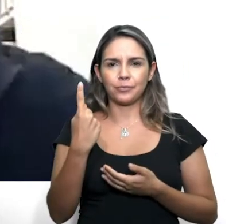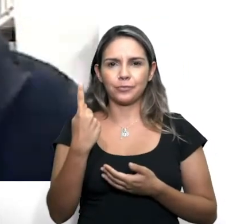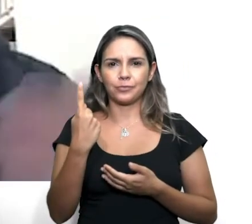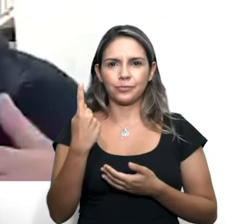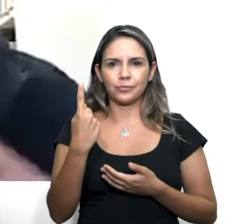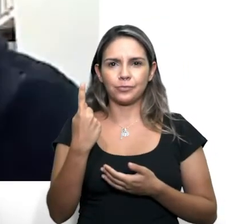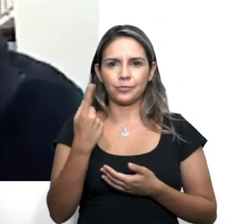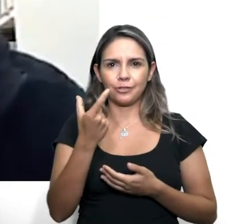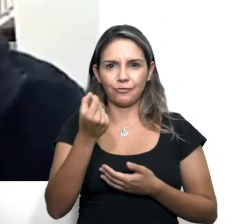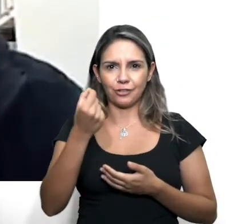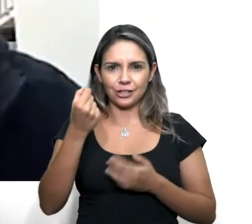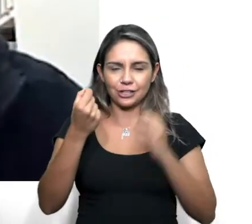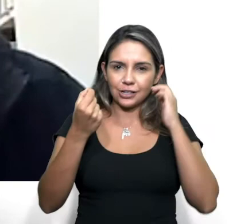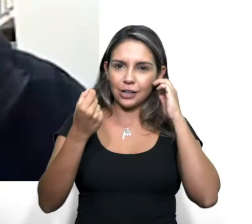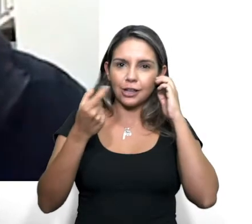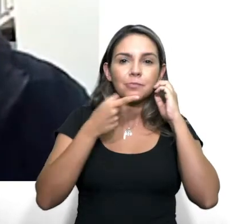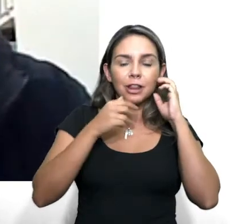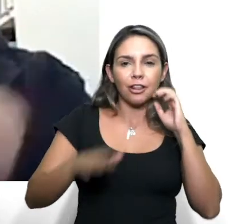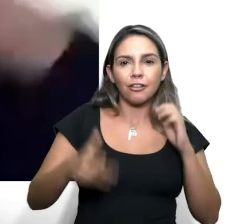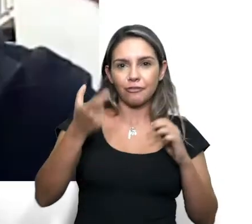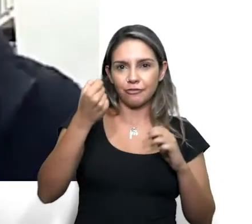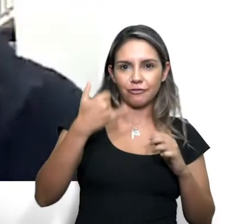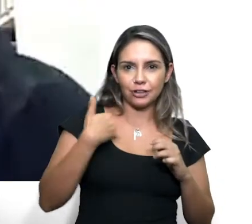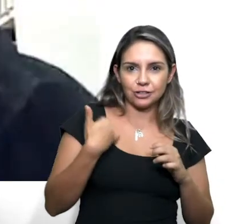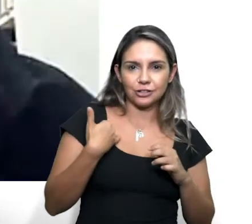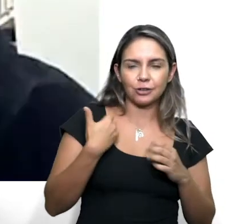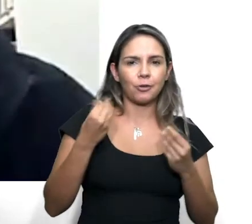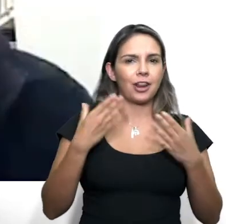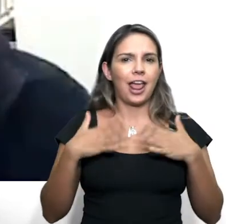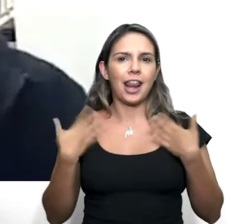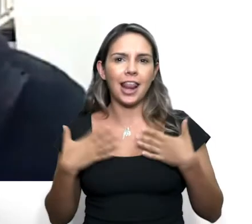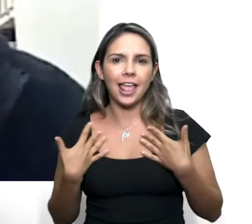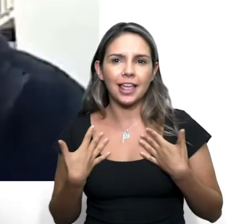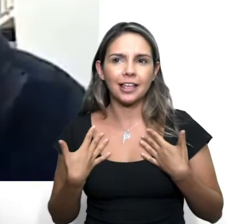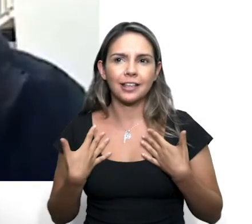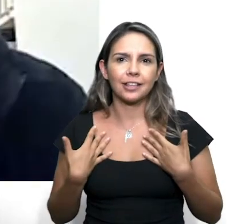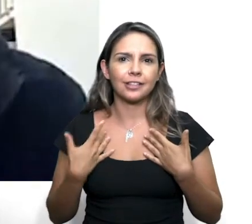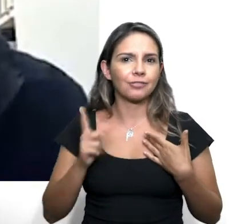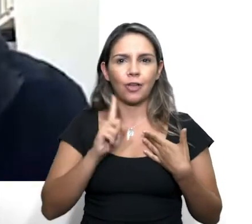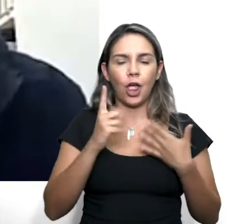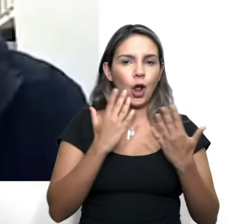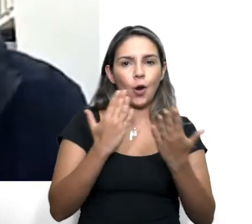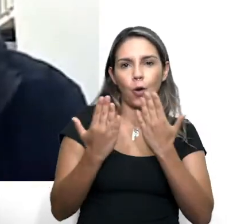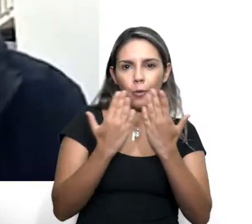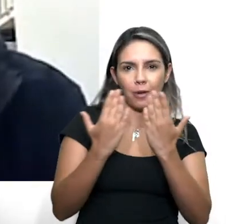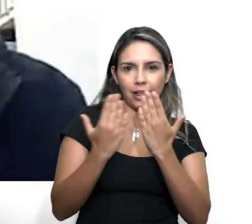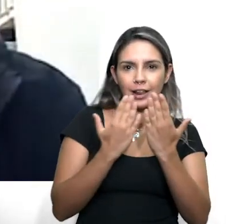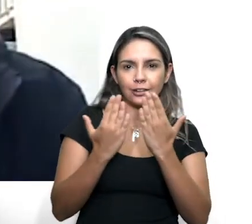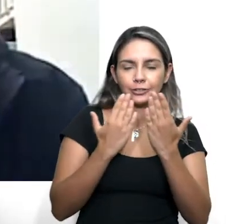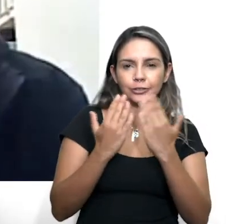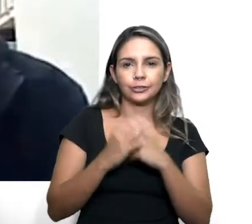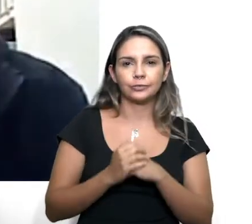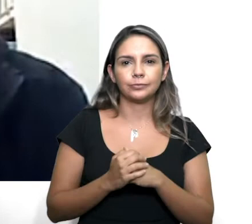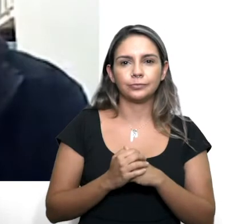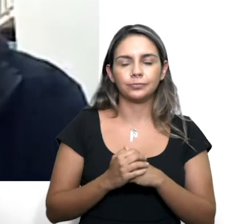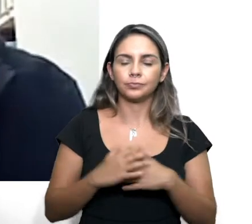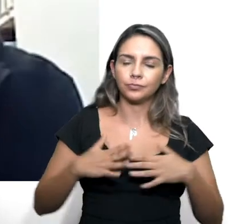miúdo de 20 anos que está super alegre na discoteca. Não é comparável. A alegria de